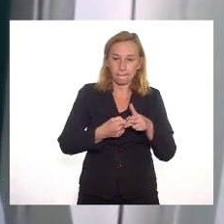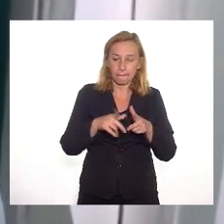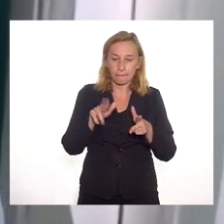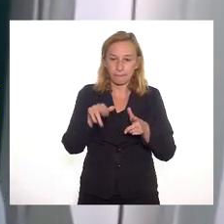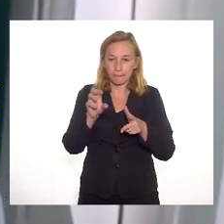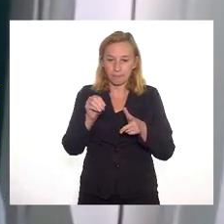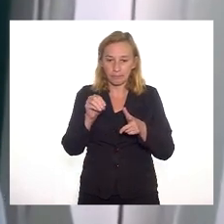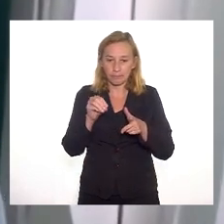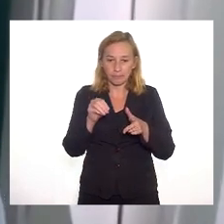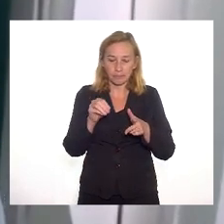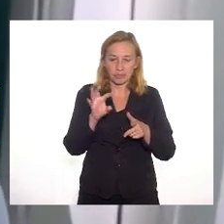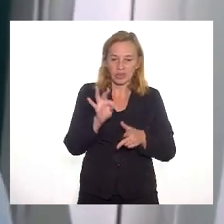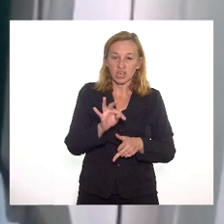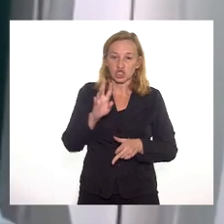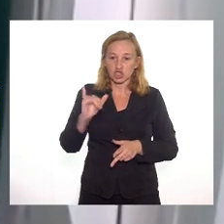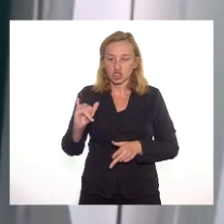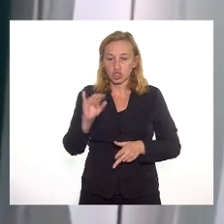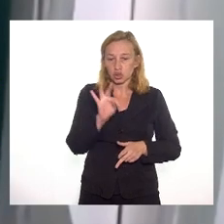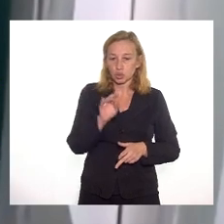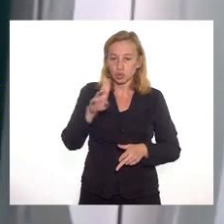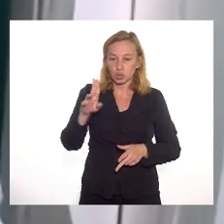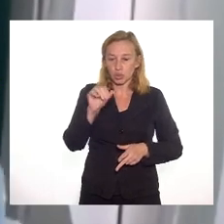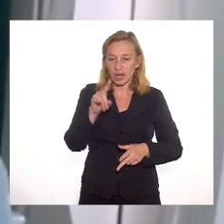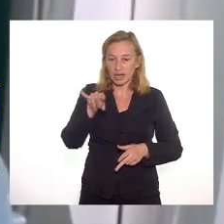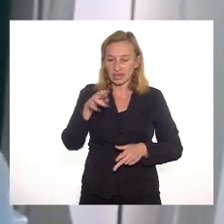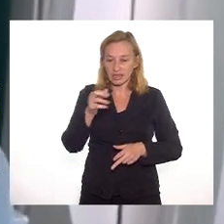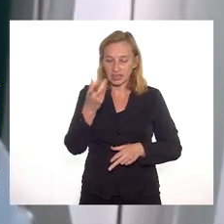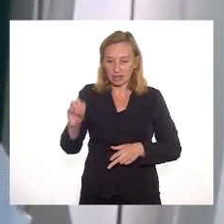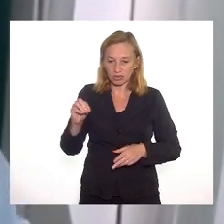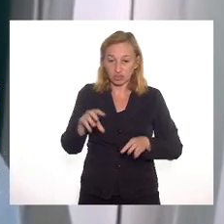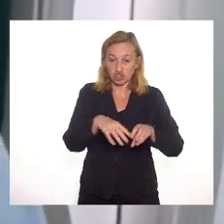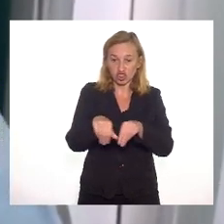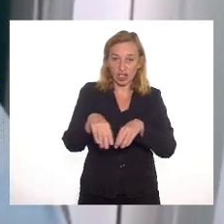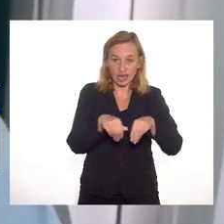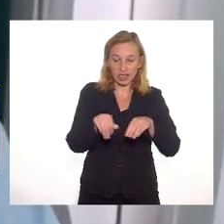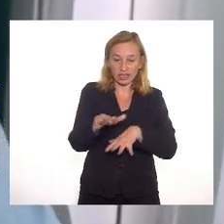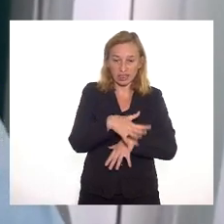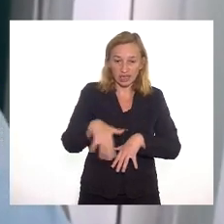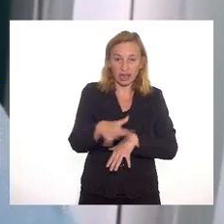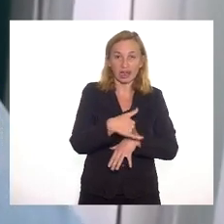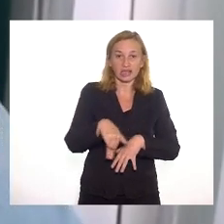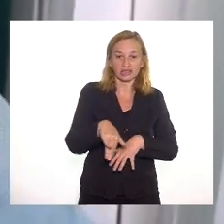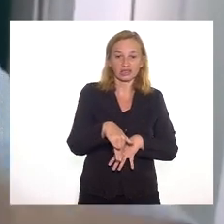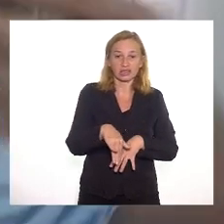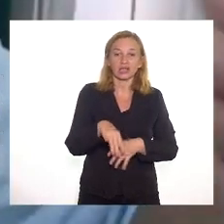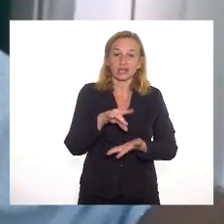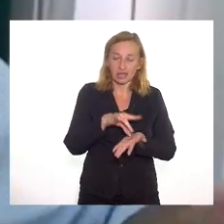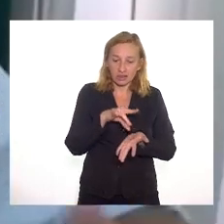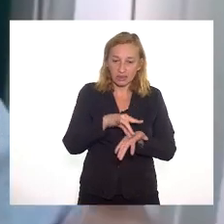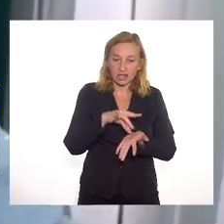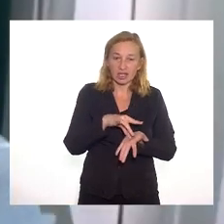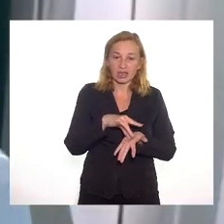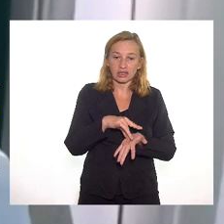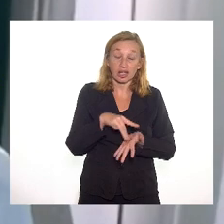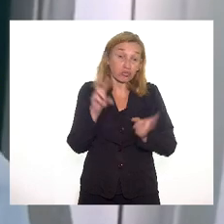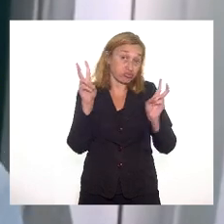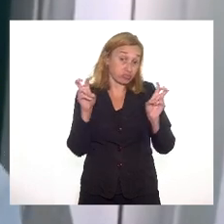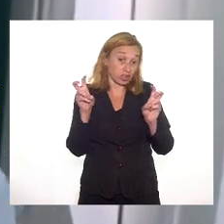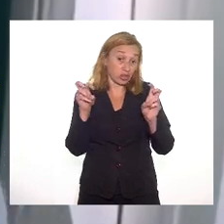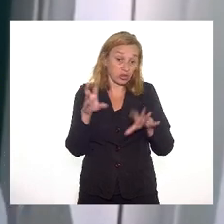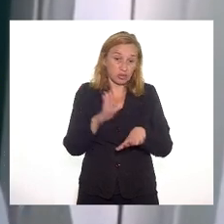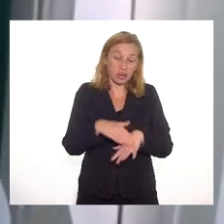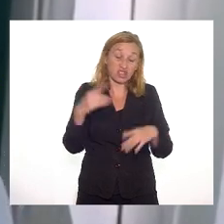fundiária e da titularização de terras, de áreas, que são, na verdade, que constituem, na verdade, um tema dos